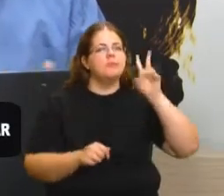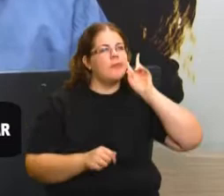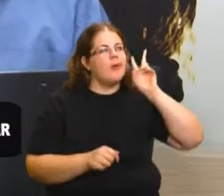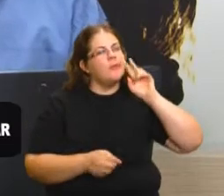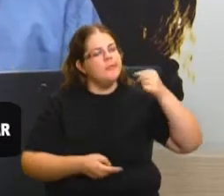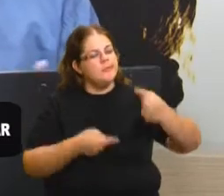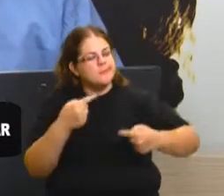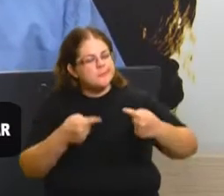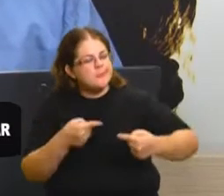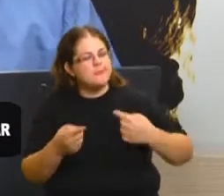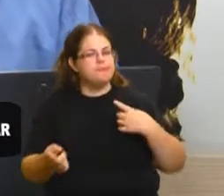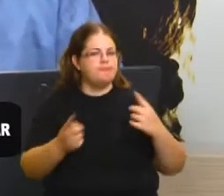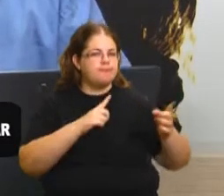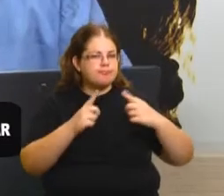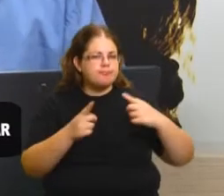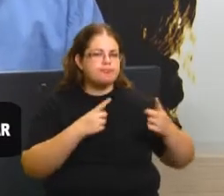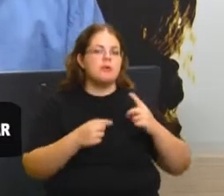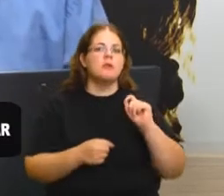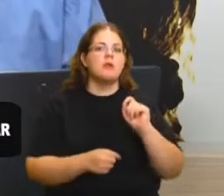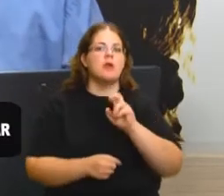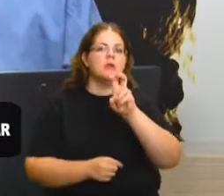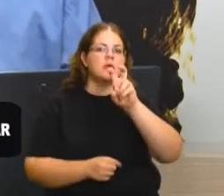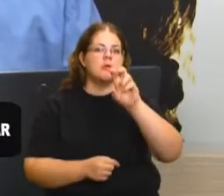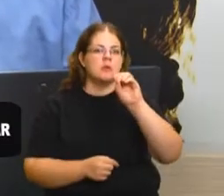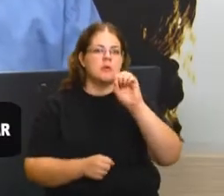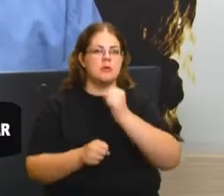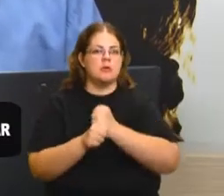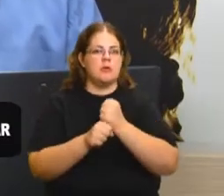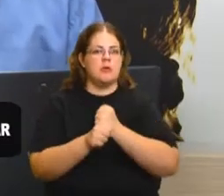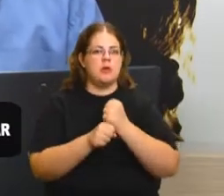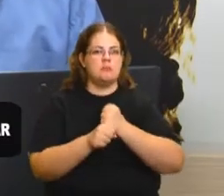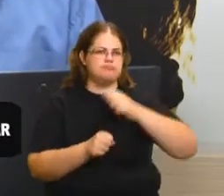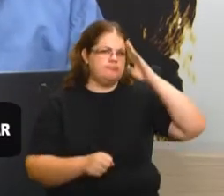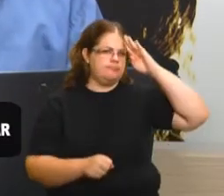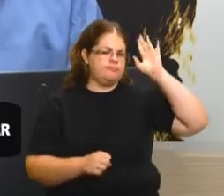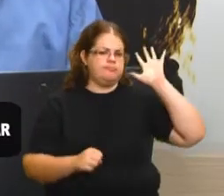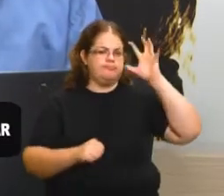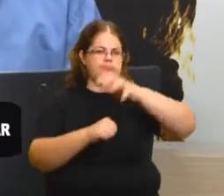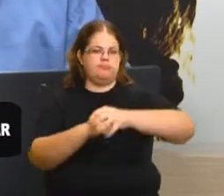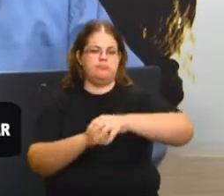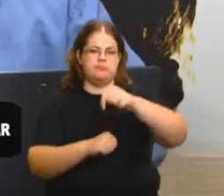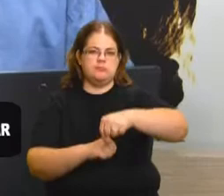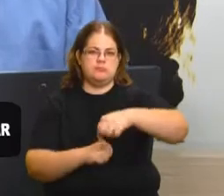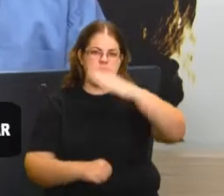lembrado, discutido, debatido, os 50 anos do golpe militar do Brasil,